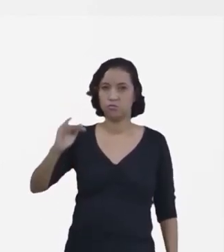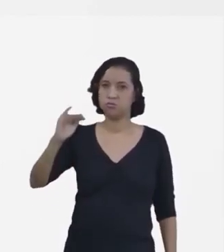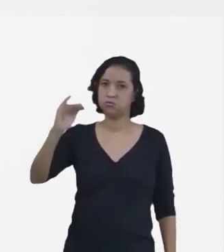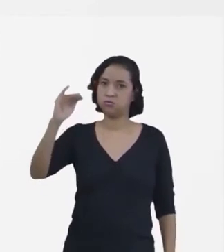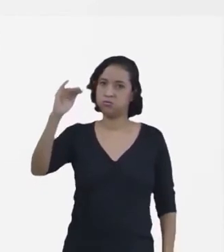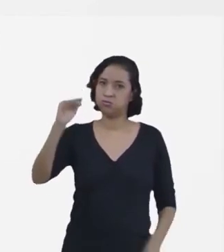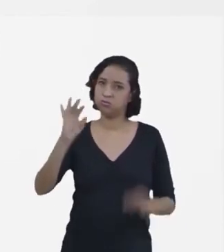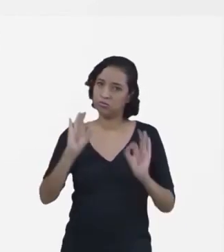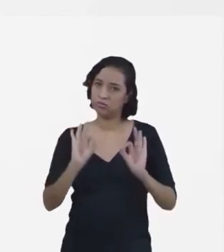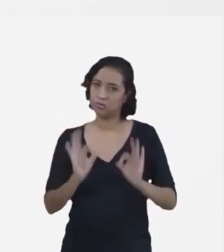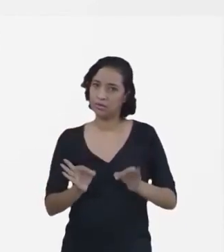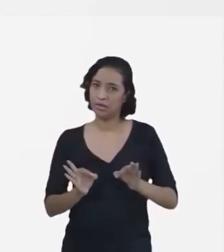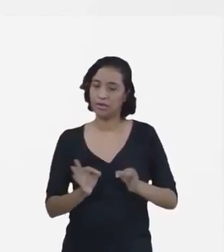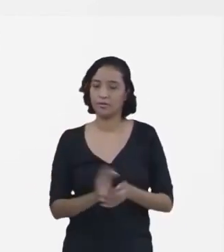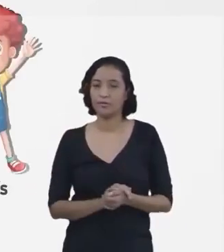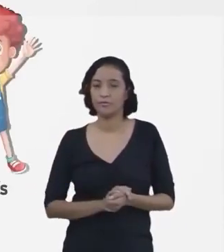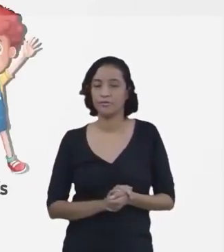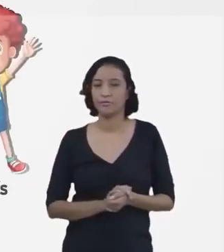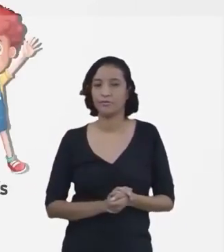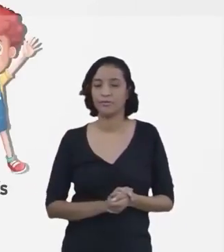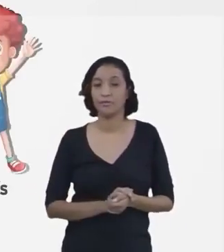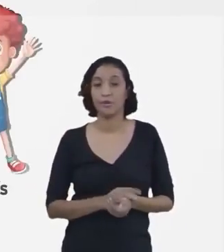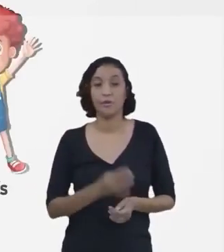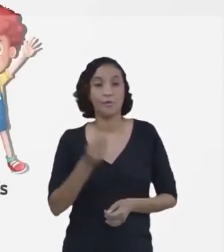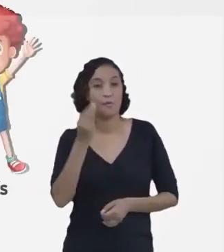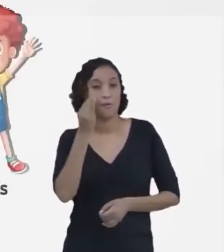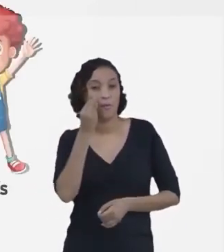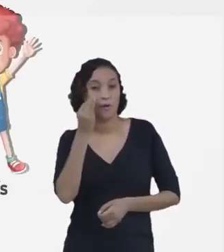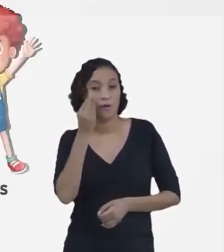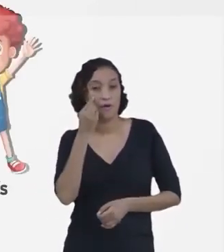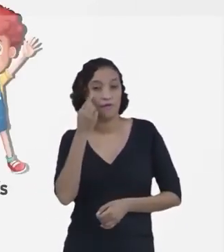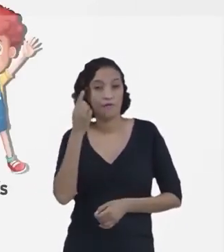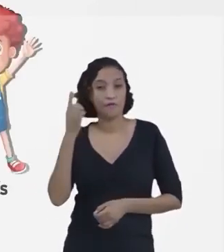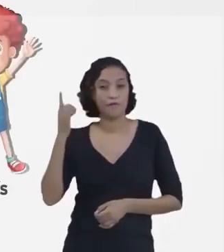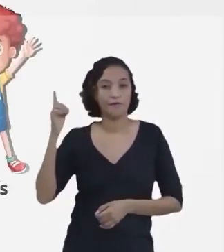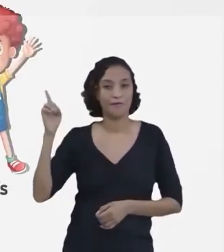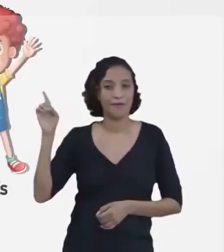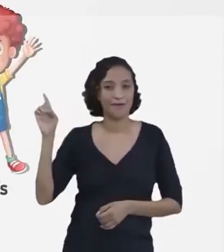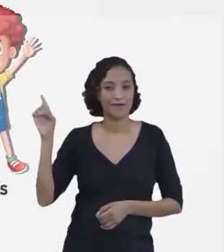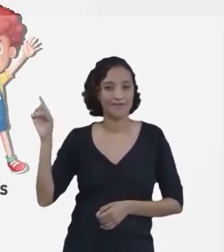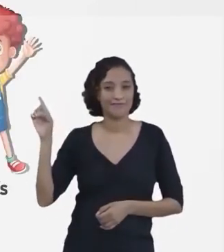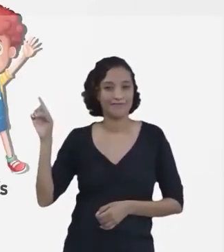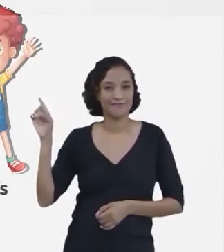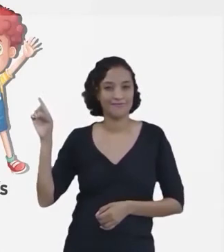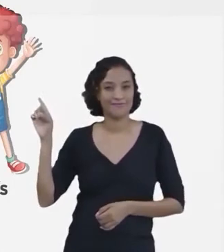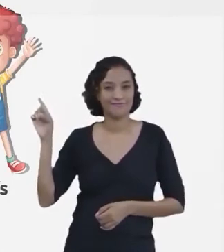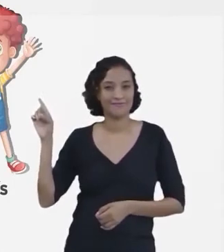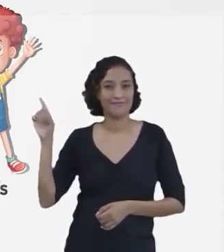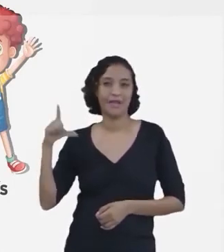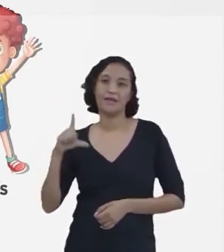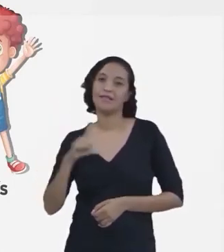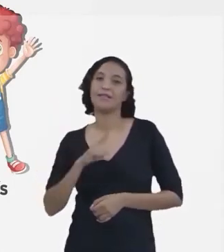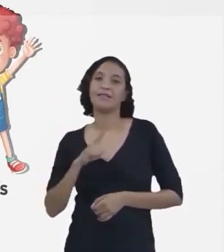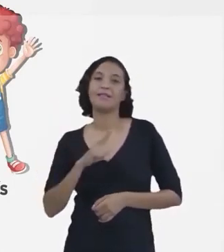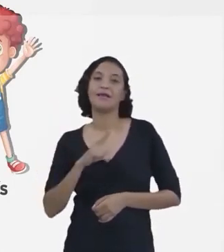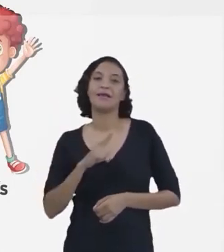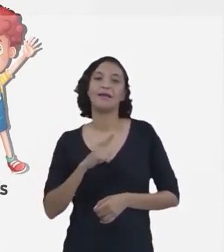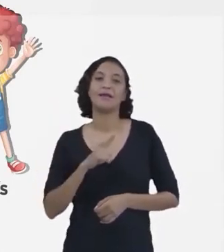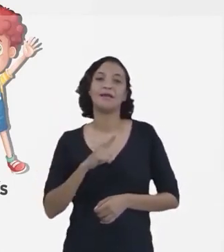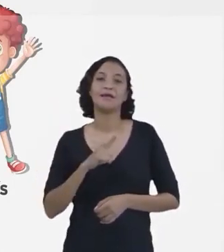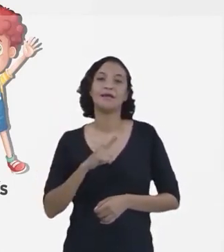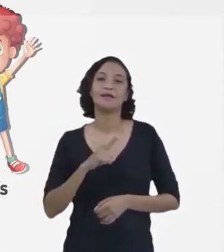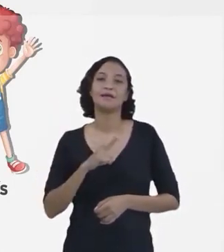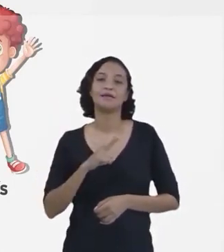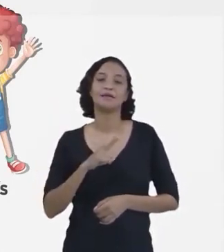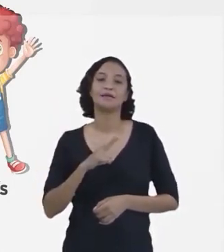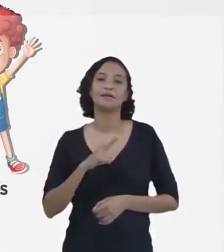lá, pensar juntos, vamos mais uma vez observar aqui. Nós temos aqui